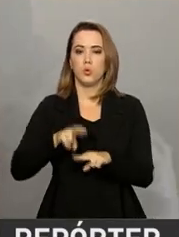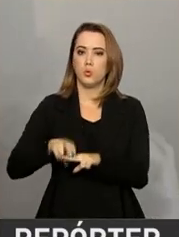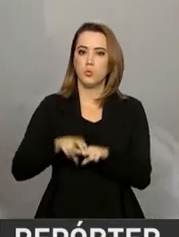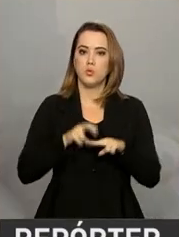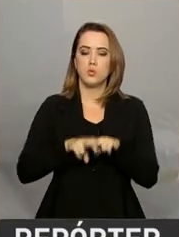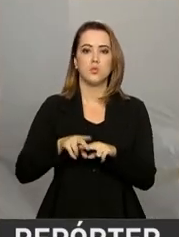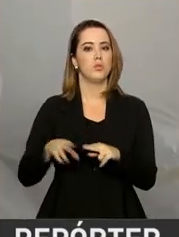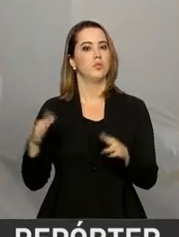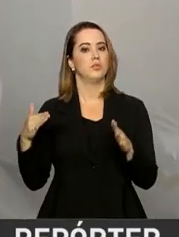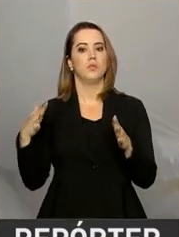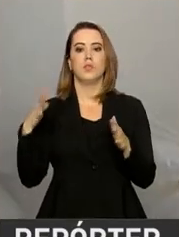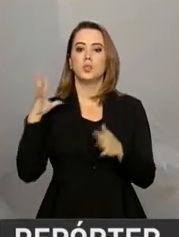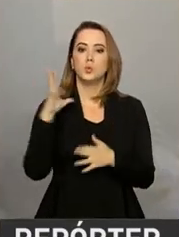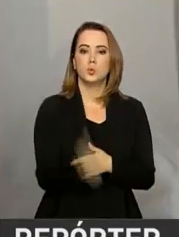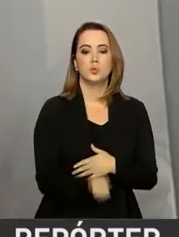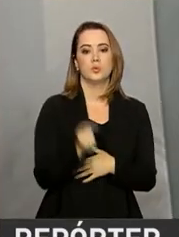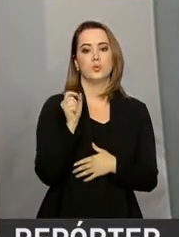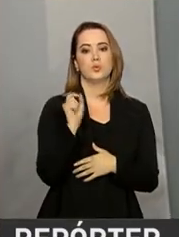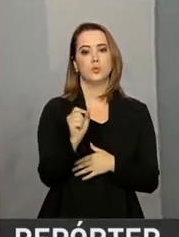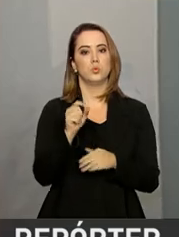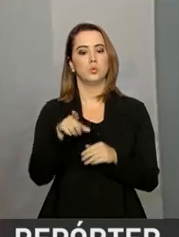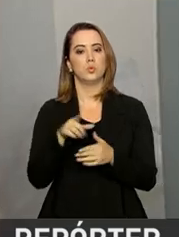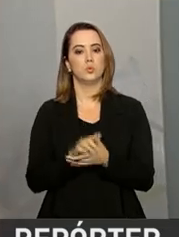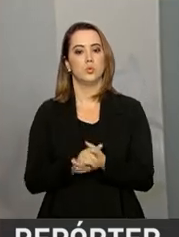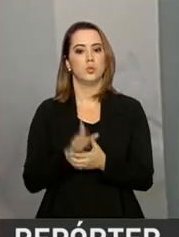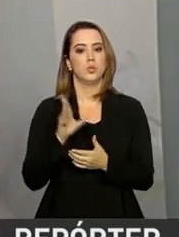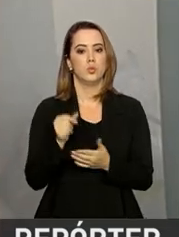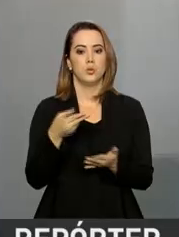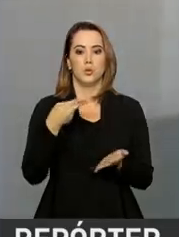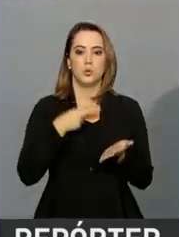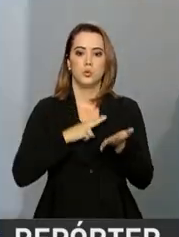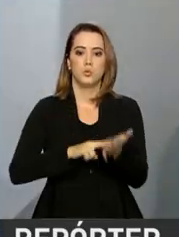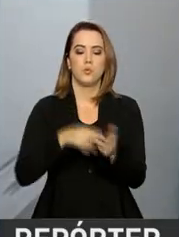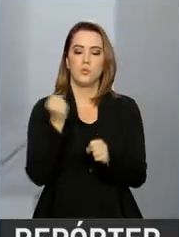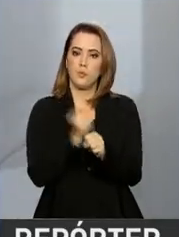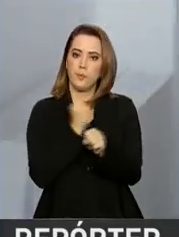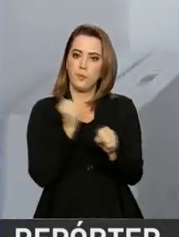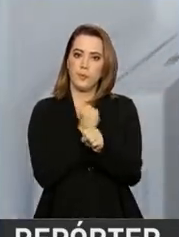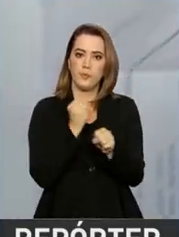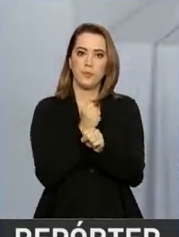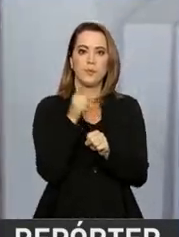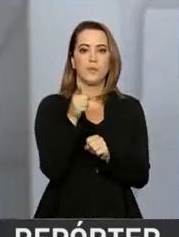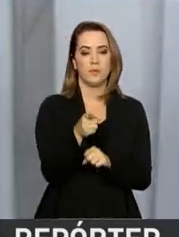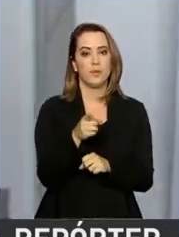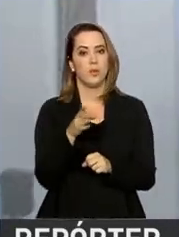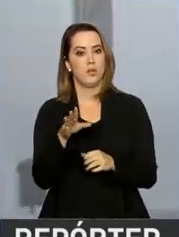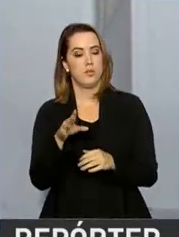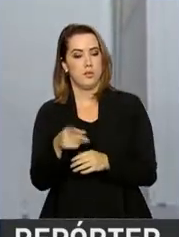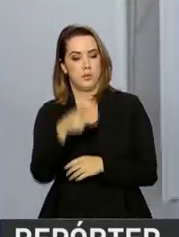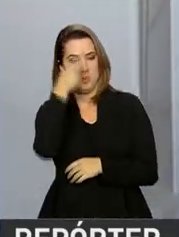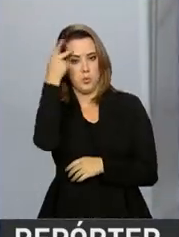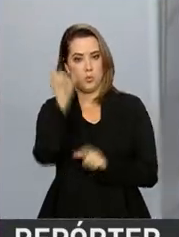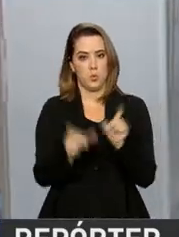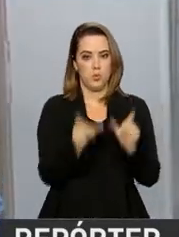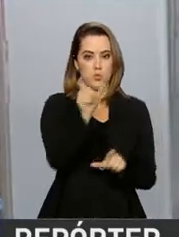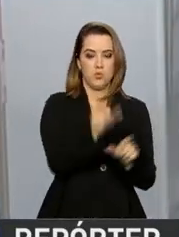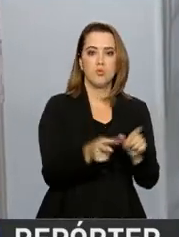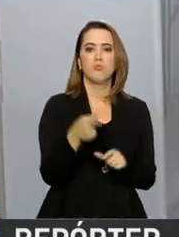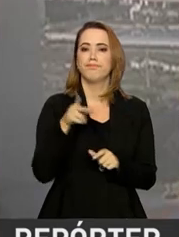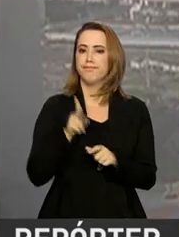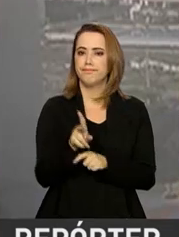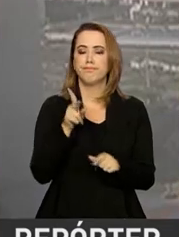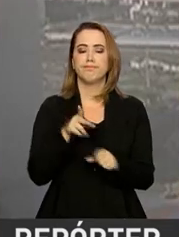os cabides dos armários passaram pelas mãos dos Correios os funcionários se revezam em equipes para montar cada